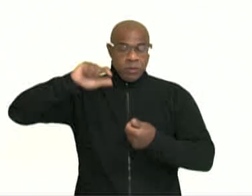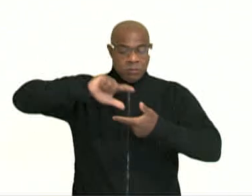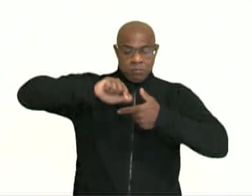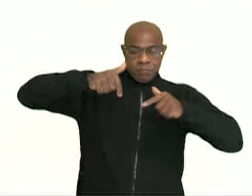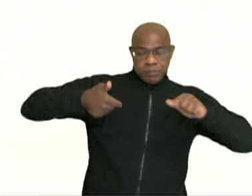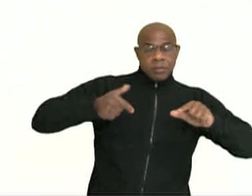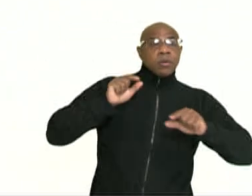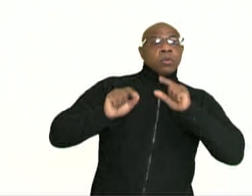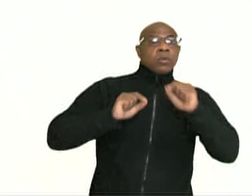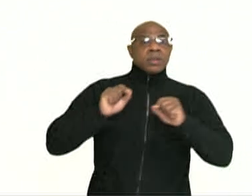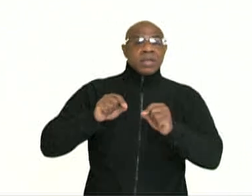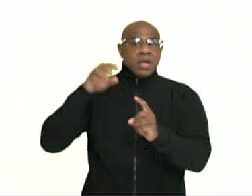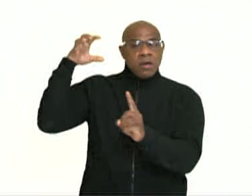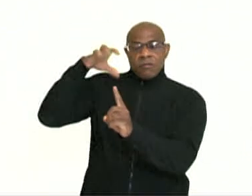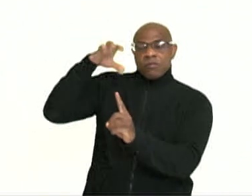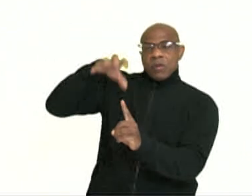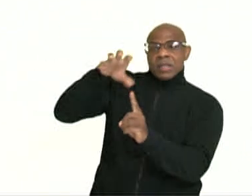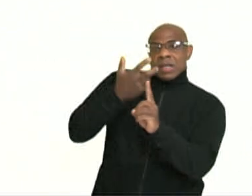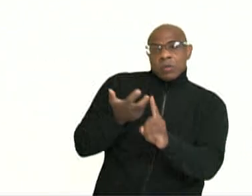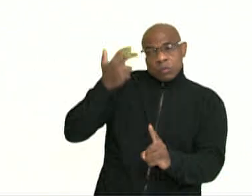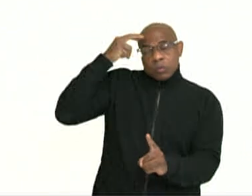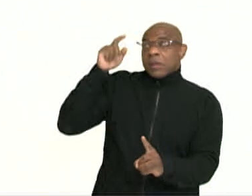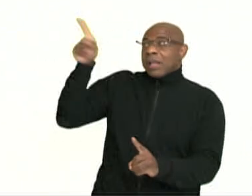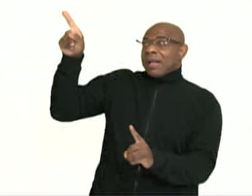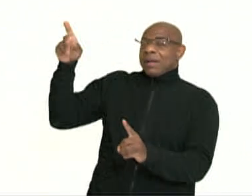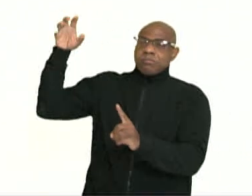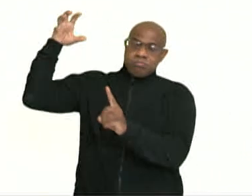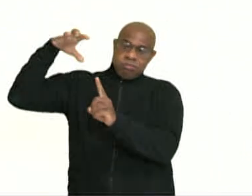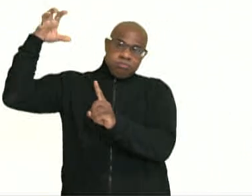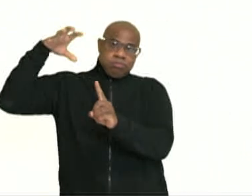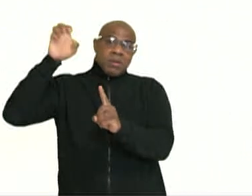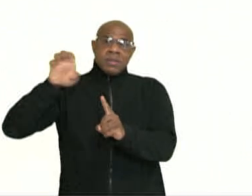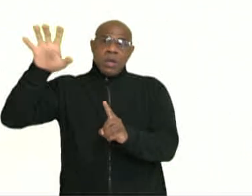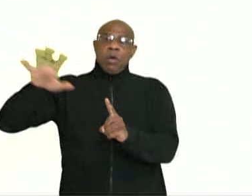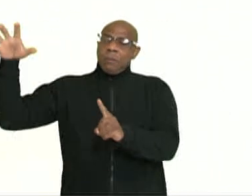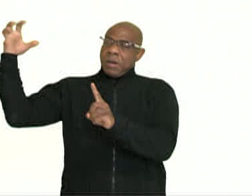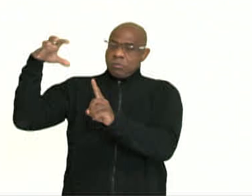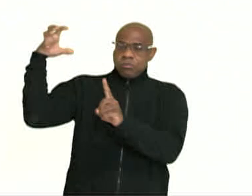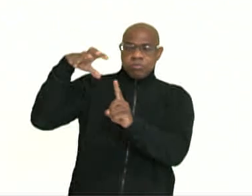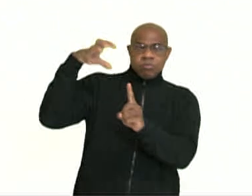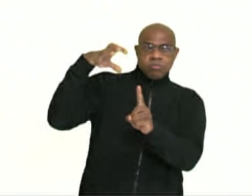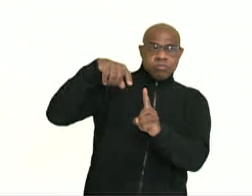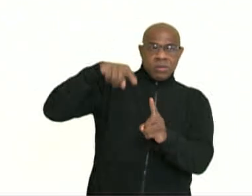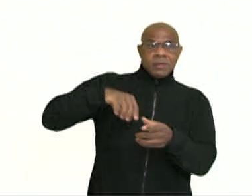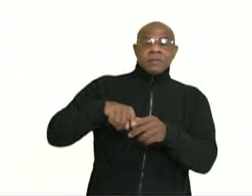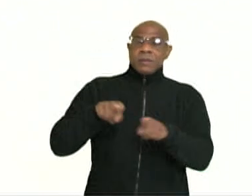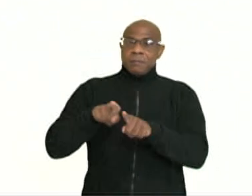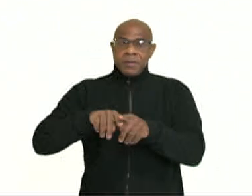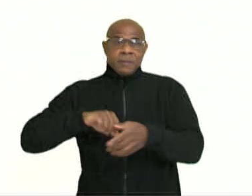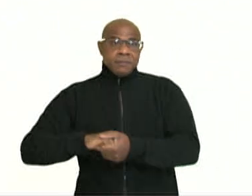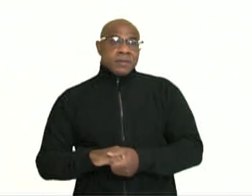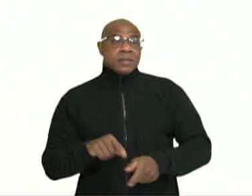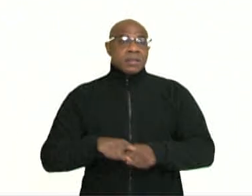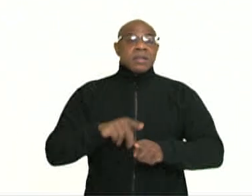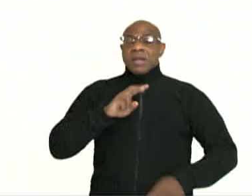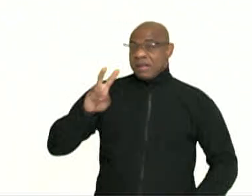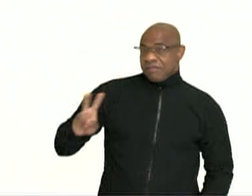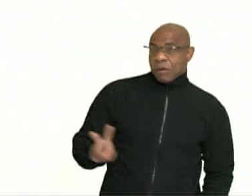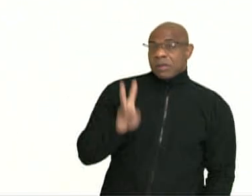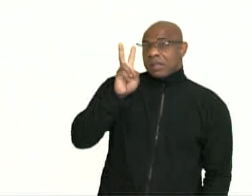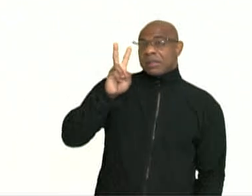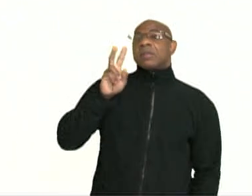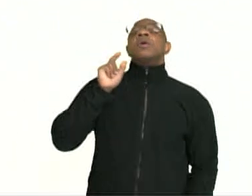da cultura europeia sobre a cultura brasileira. Eles defendiam a valorização da arte nacional, bem como a língua